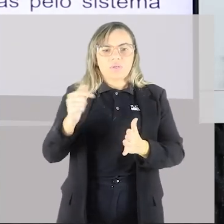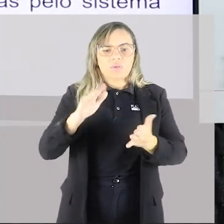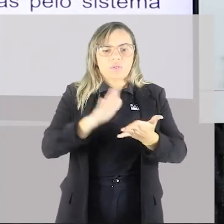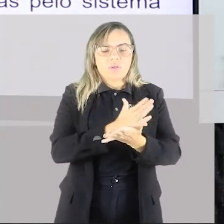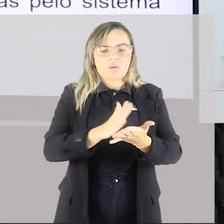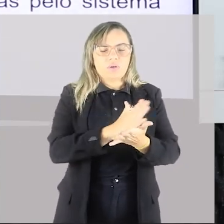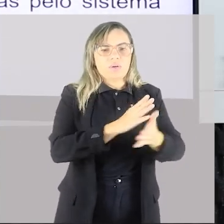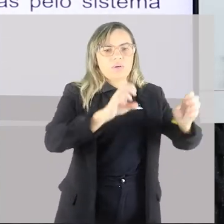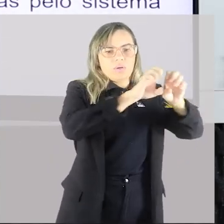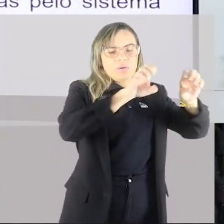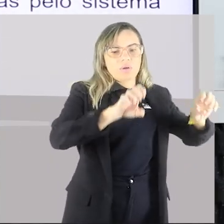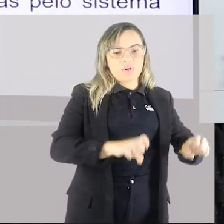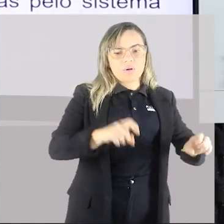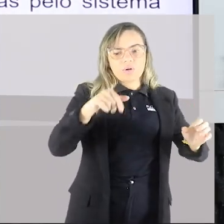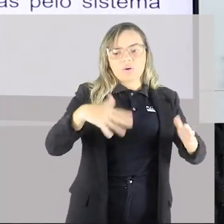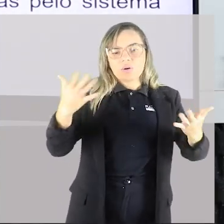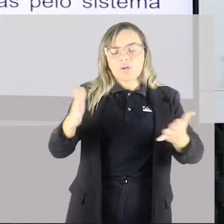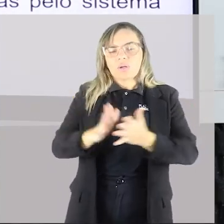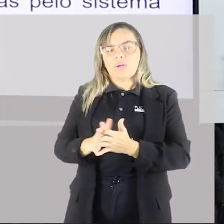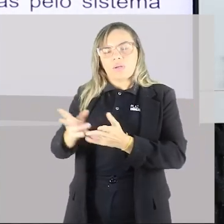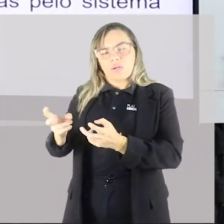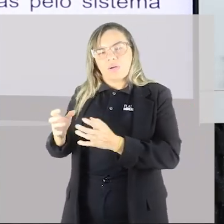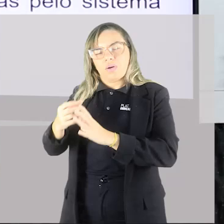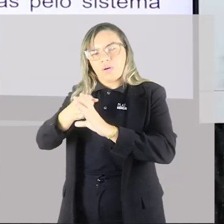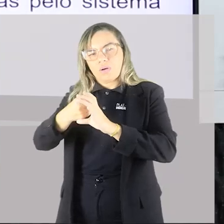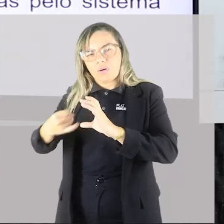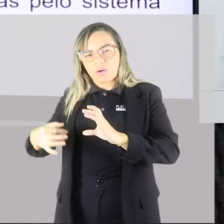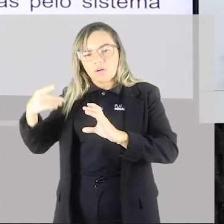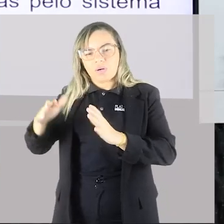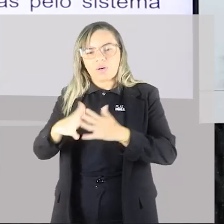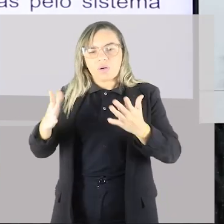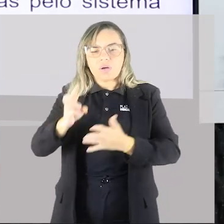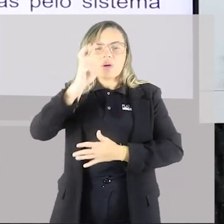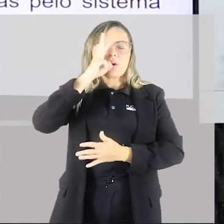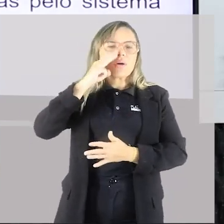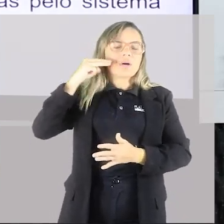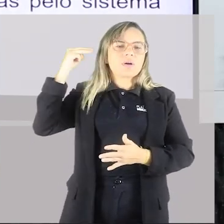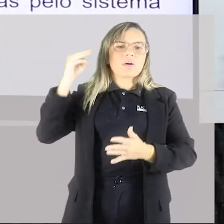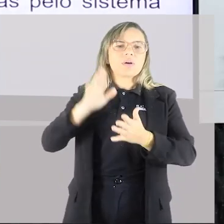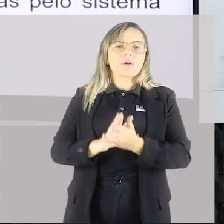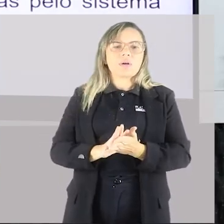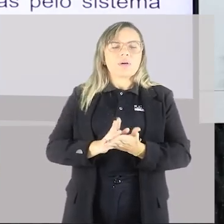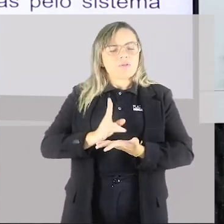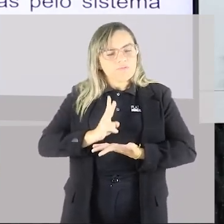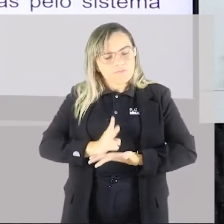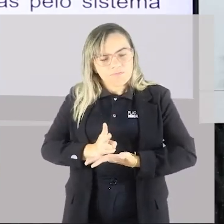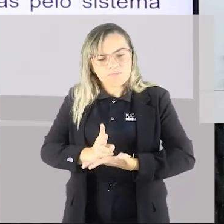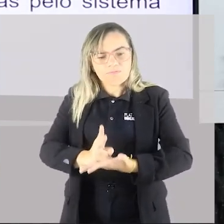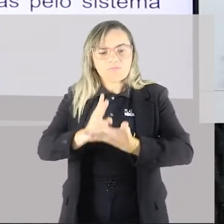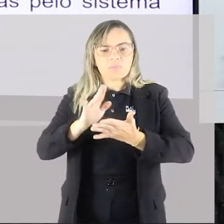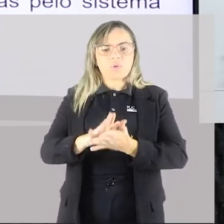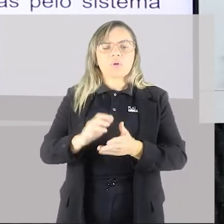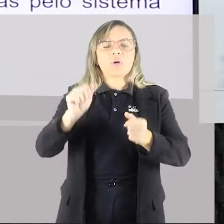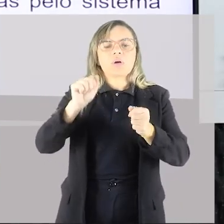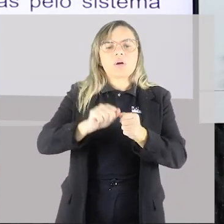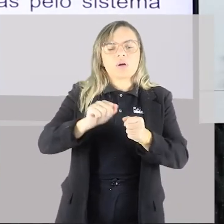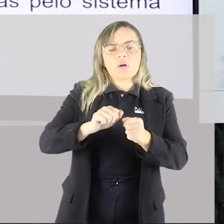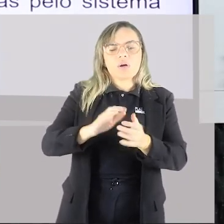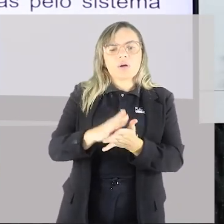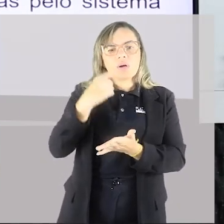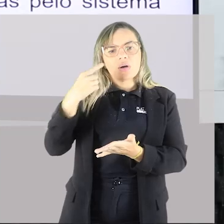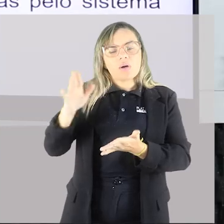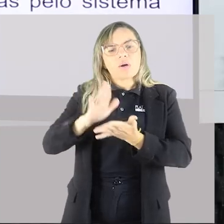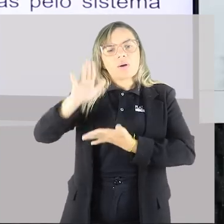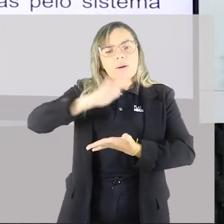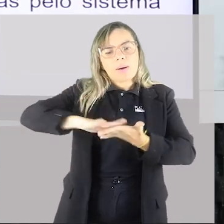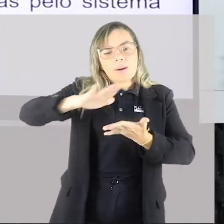algumas estruturas e assumirem outras. Nós vamos perceber que Marx estuda incessantemente os modos de produção.